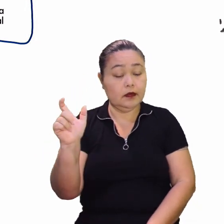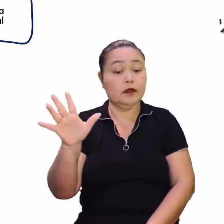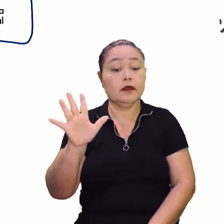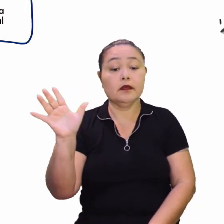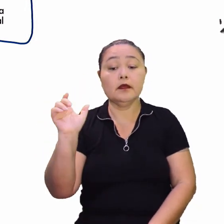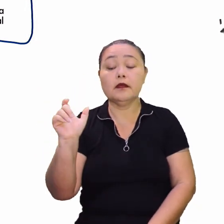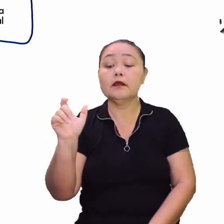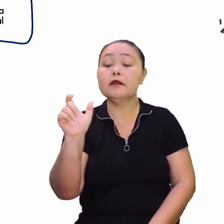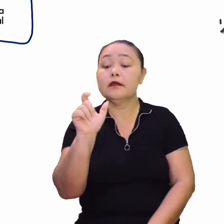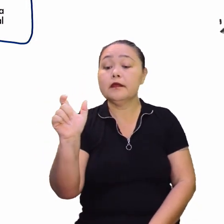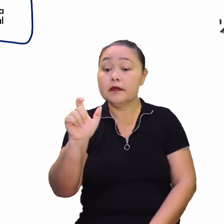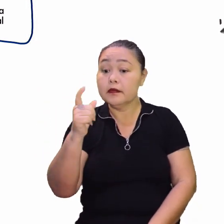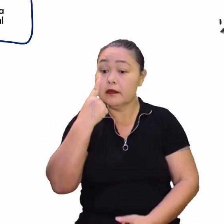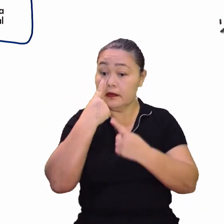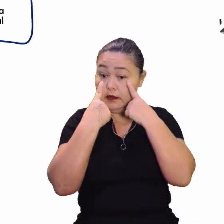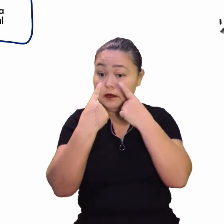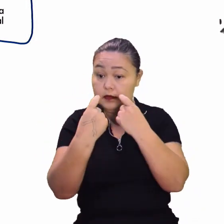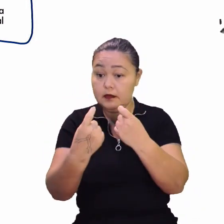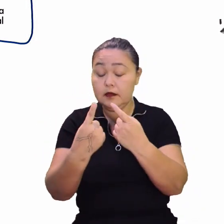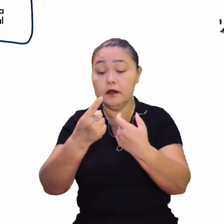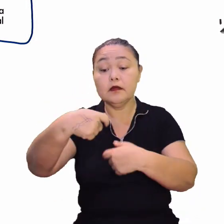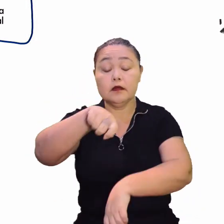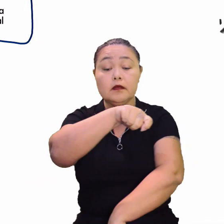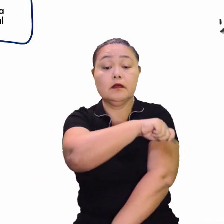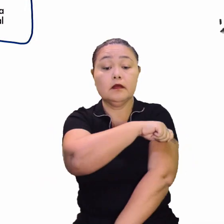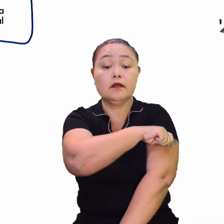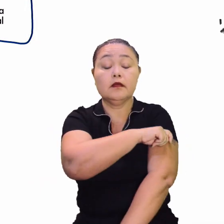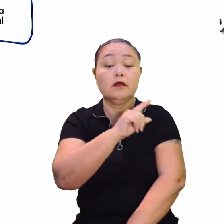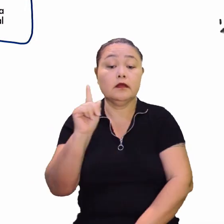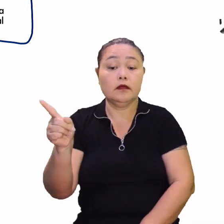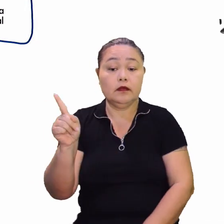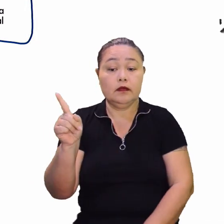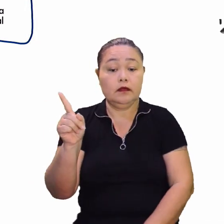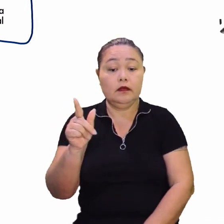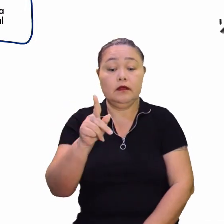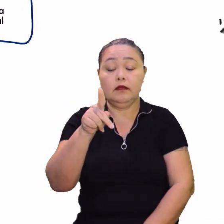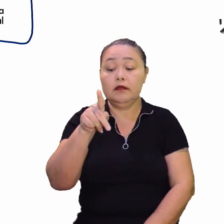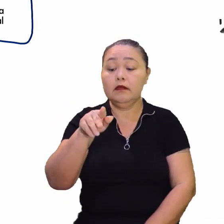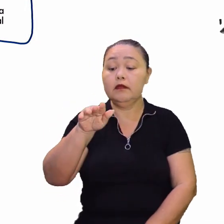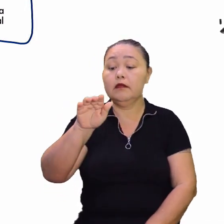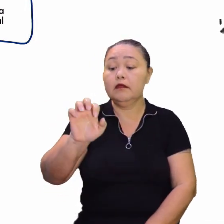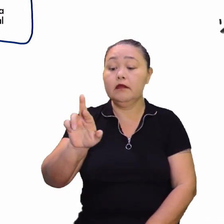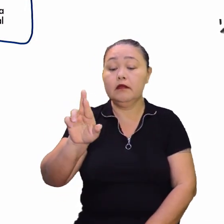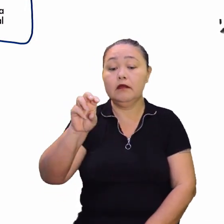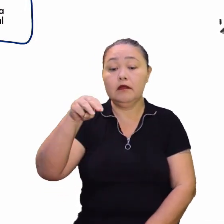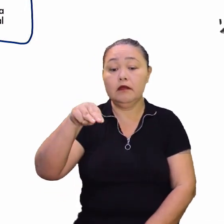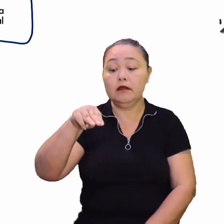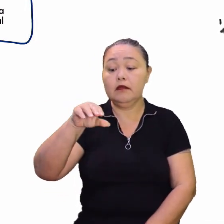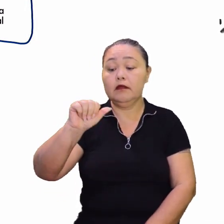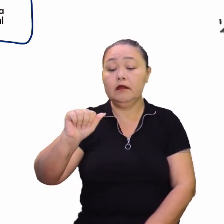Porque aí são palavras interessantes, né, professor Jorge, para o aluno, né? Per-ma